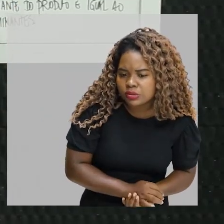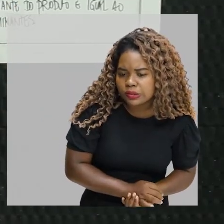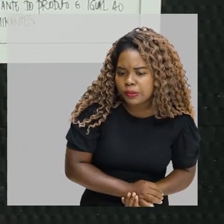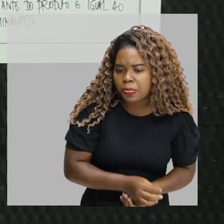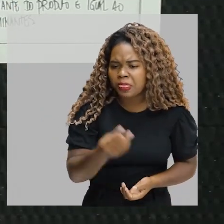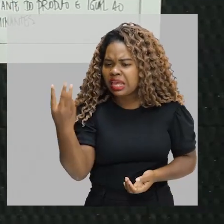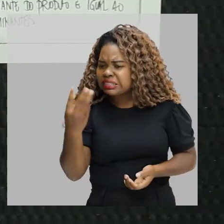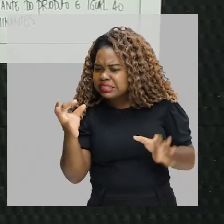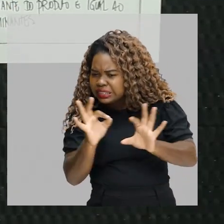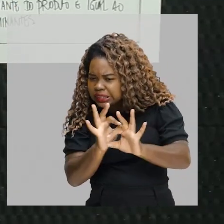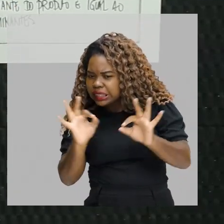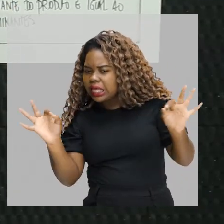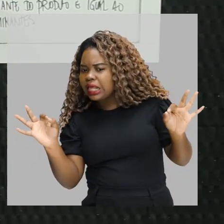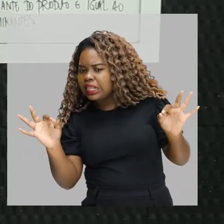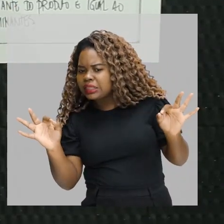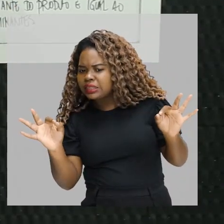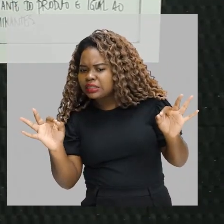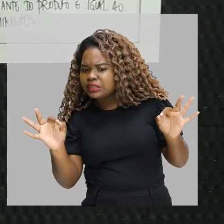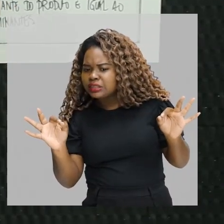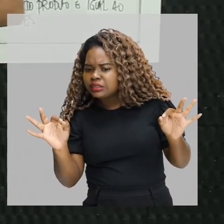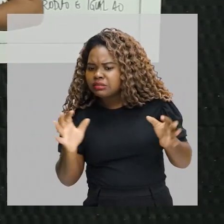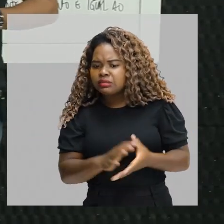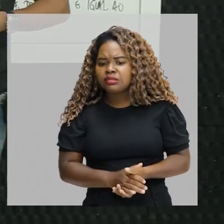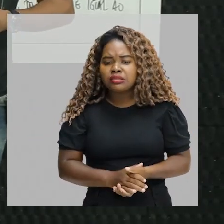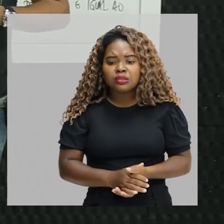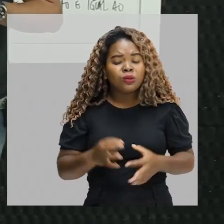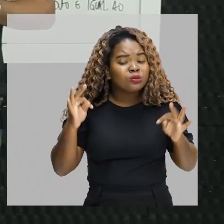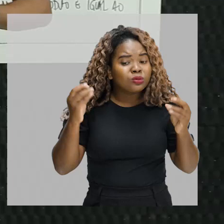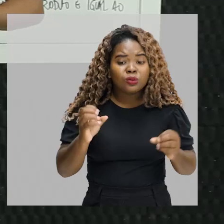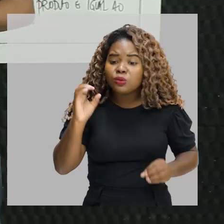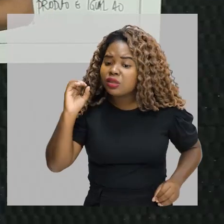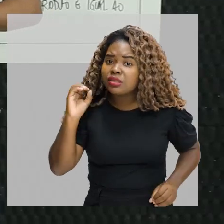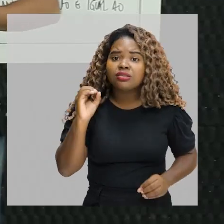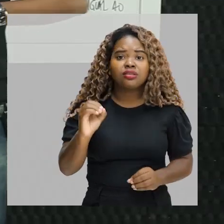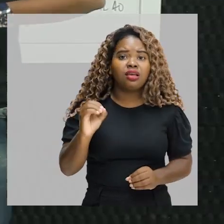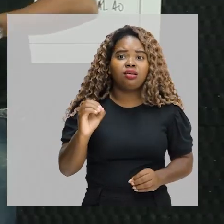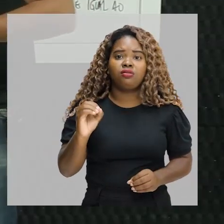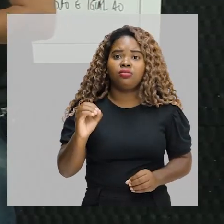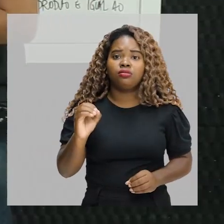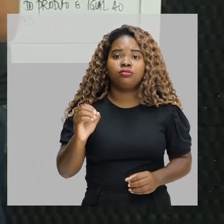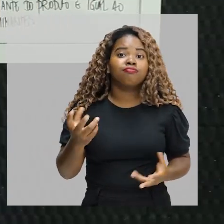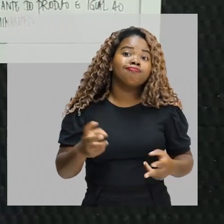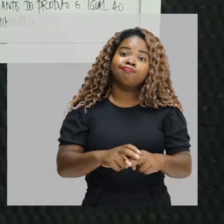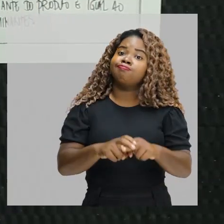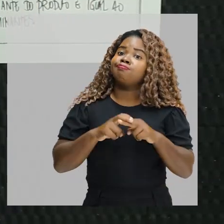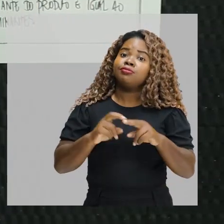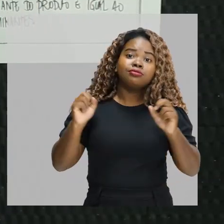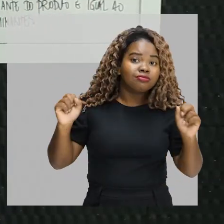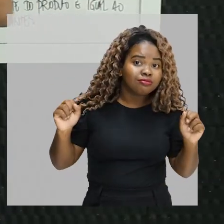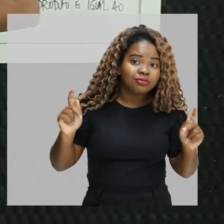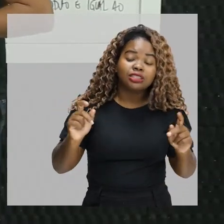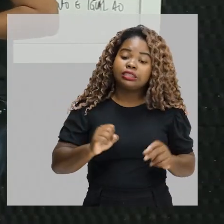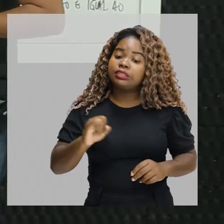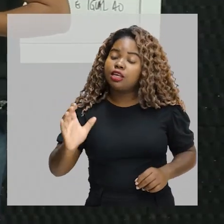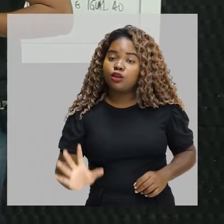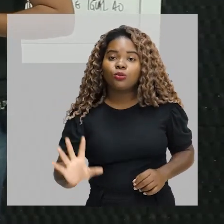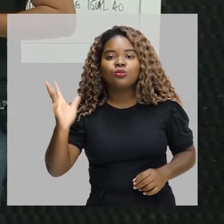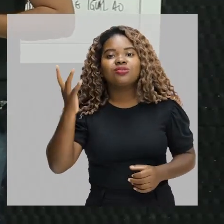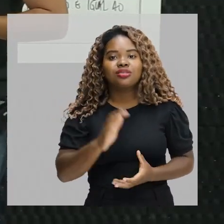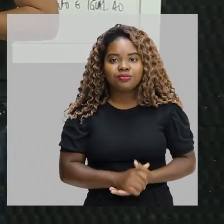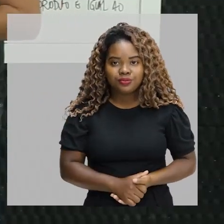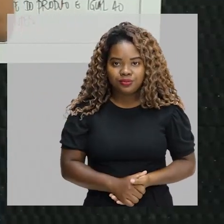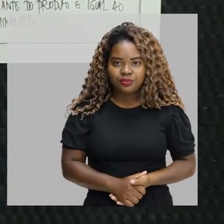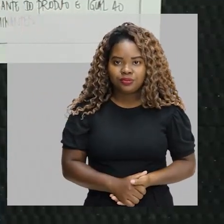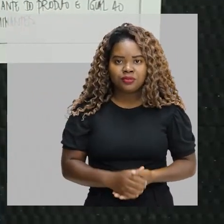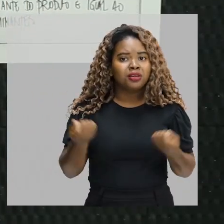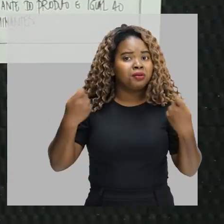essa terceira linha dela aqui, são todos iguais a zero, todos os elementos. Então, beleza, se isso acontecer, certo?